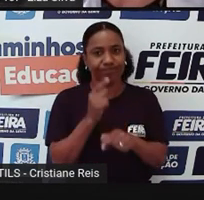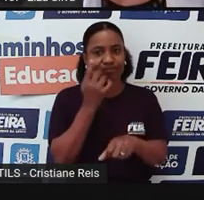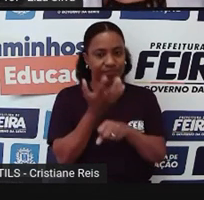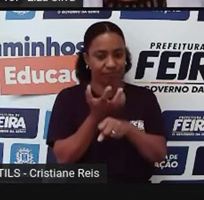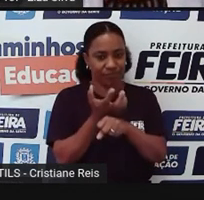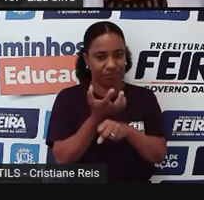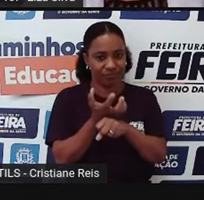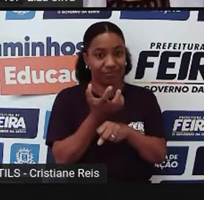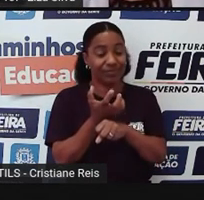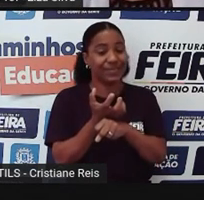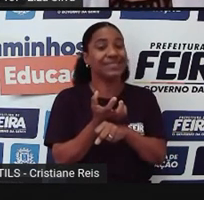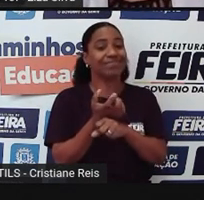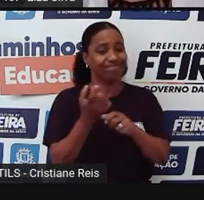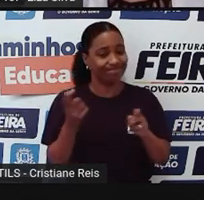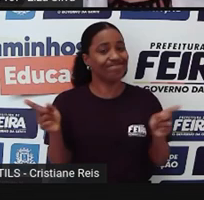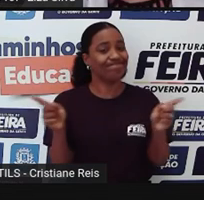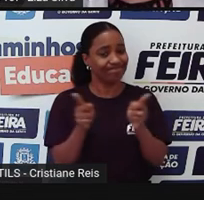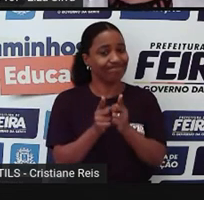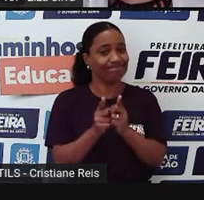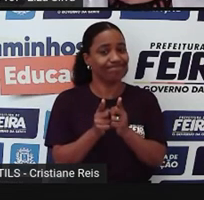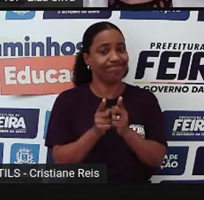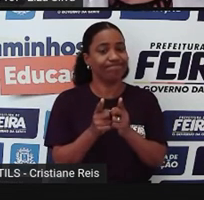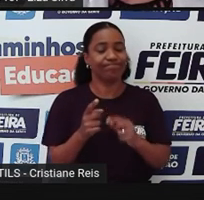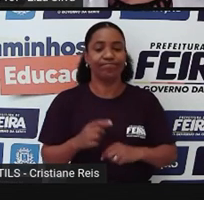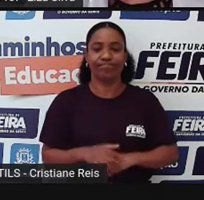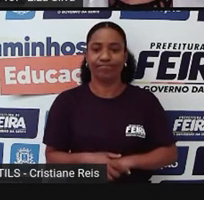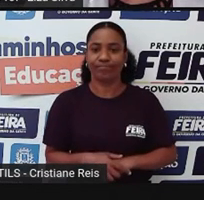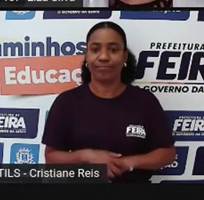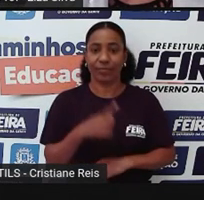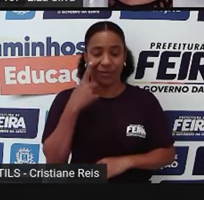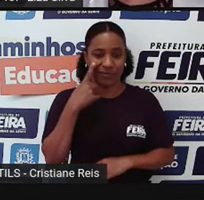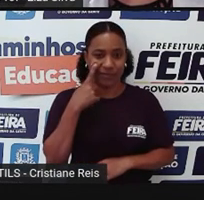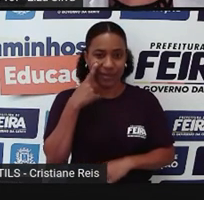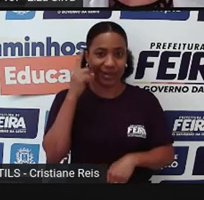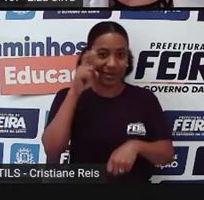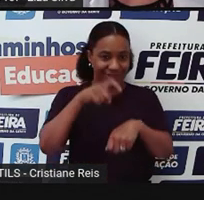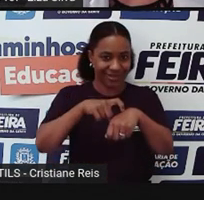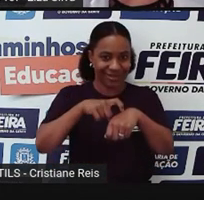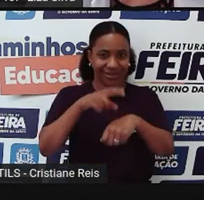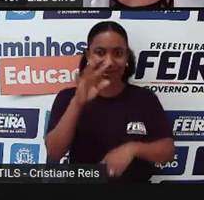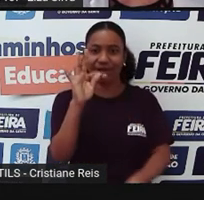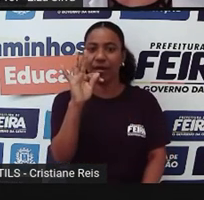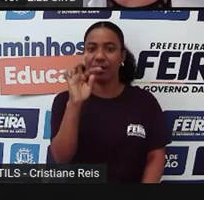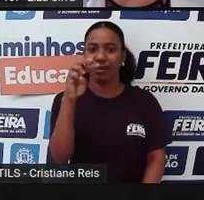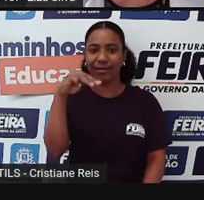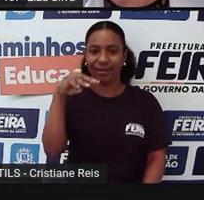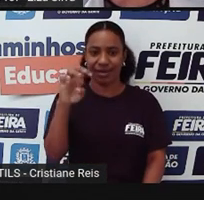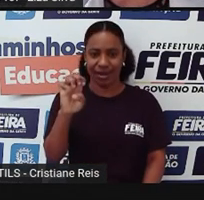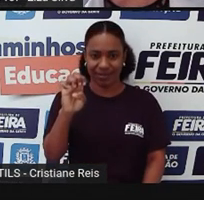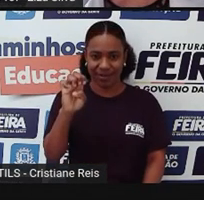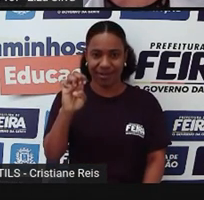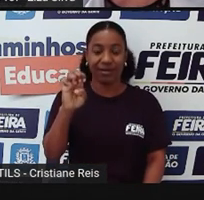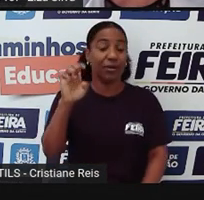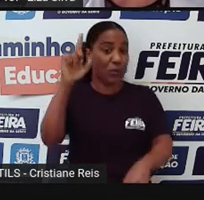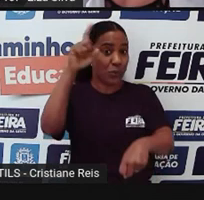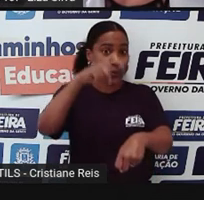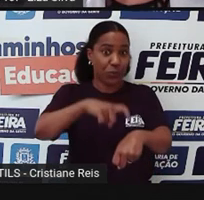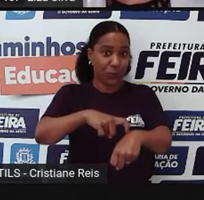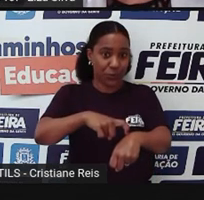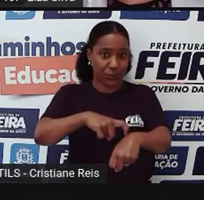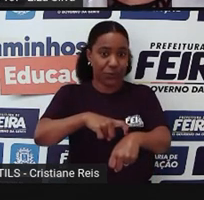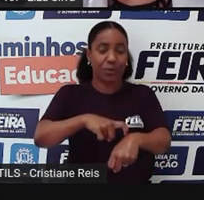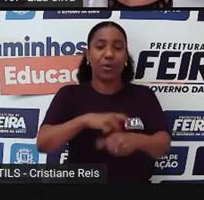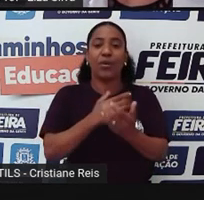também será diferente neste espaço time você coloca os horários de início e término das aulas